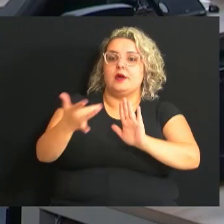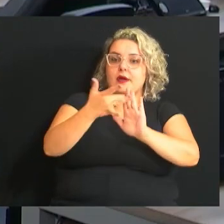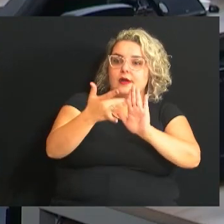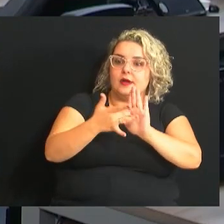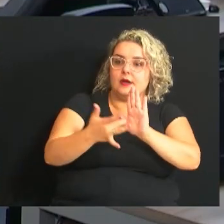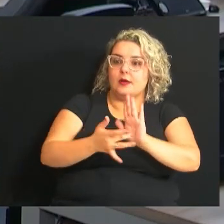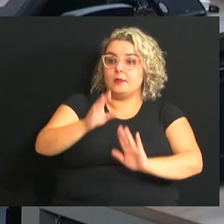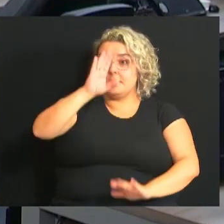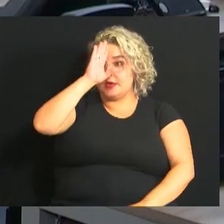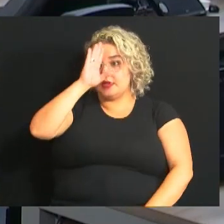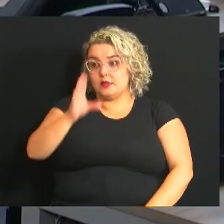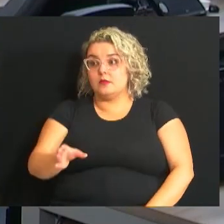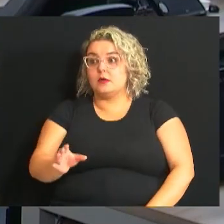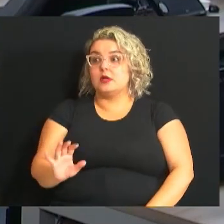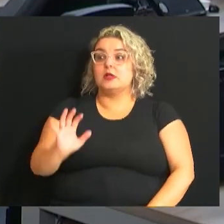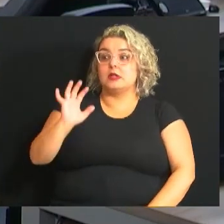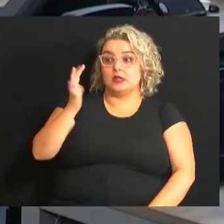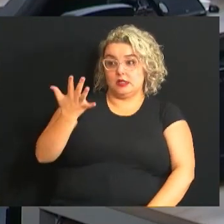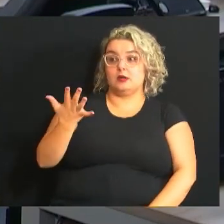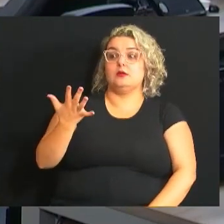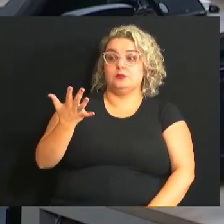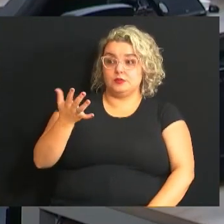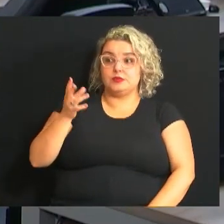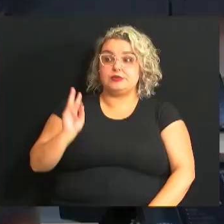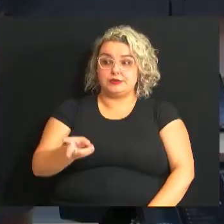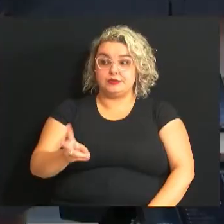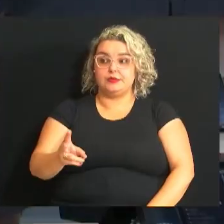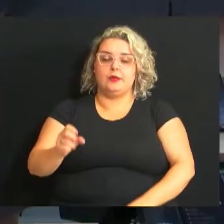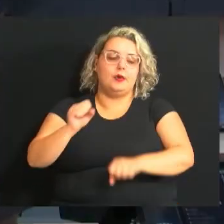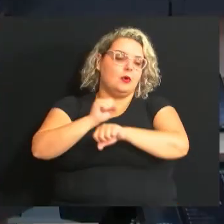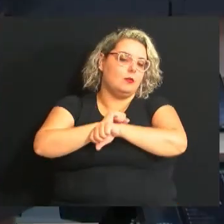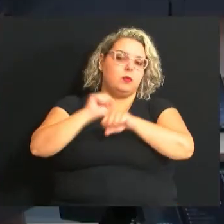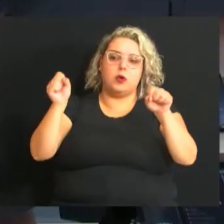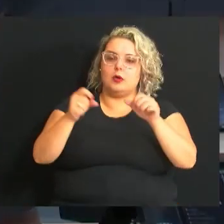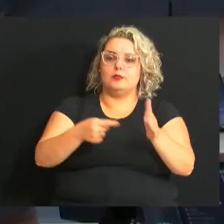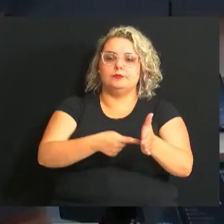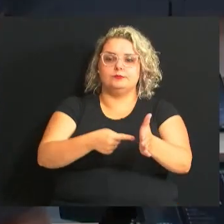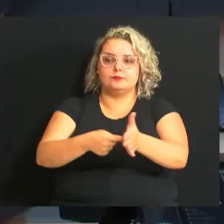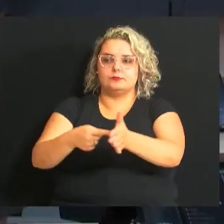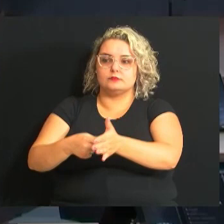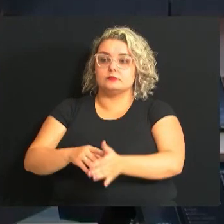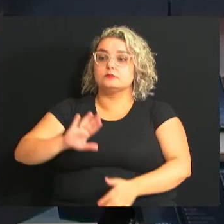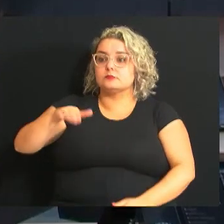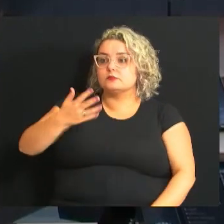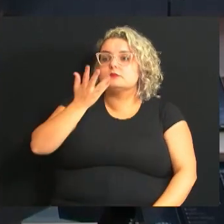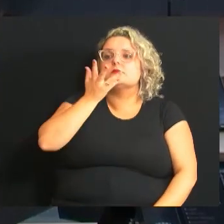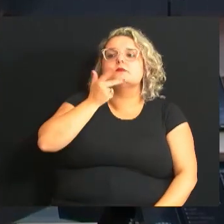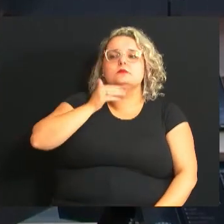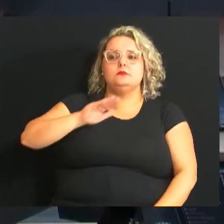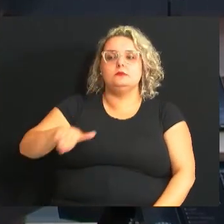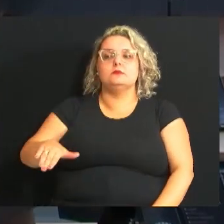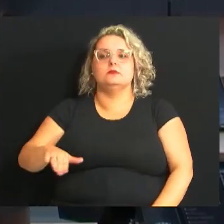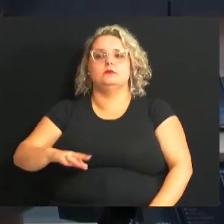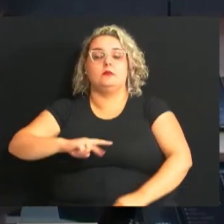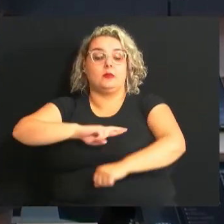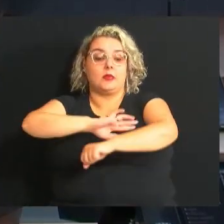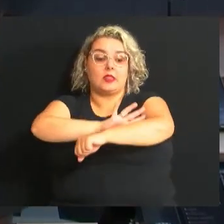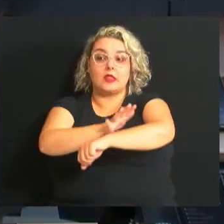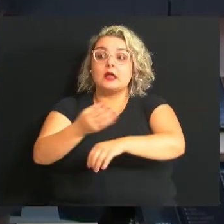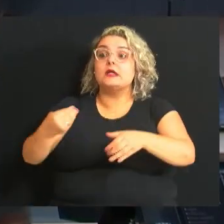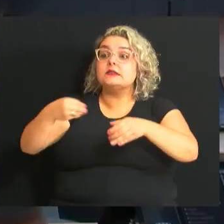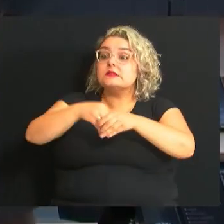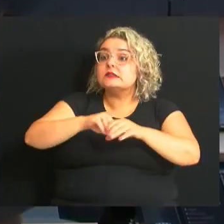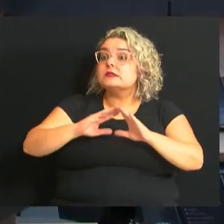está ocorrendo muito, né? Teve uma explosão de denúncias. Quando uma criança sofre racismo dentro de uma escola, qual é